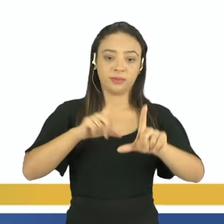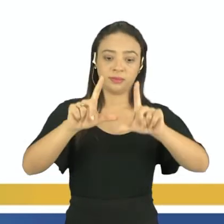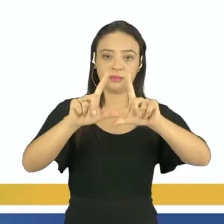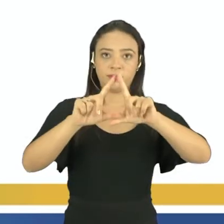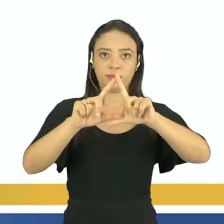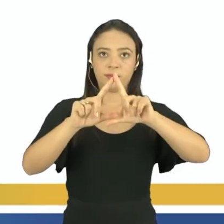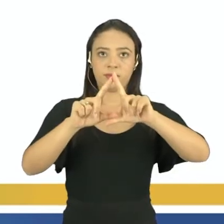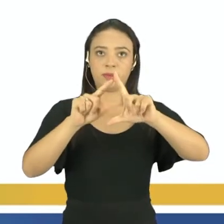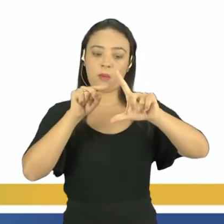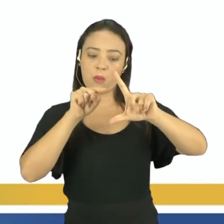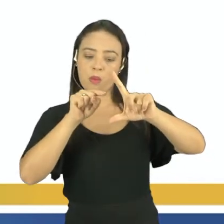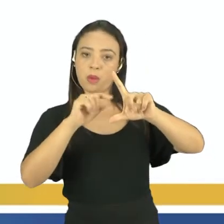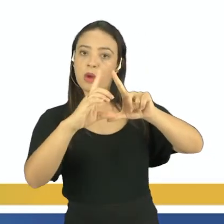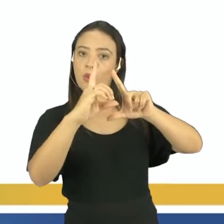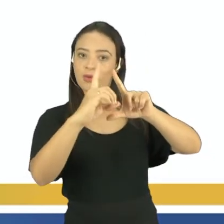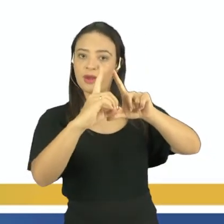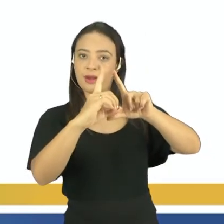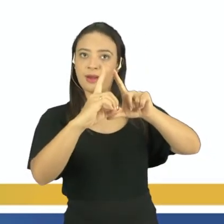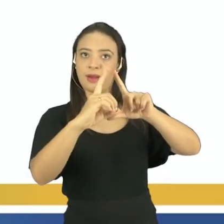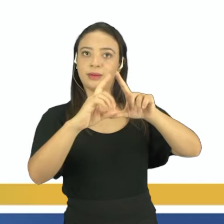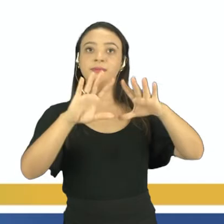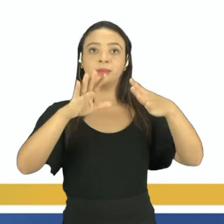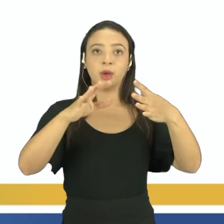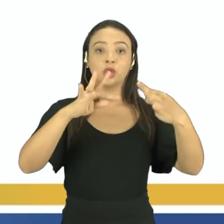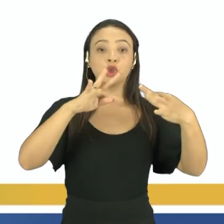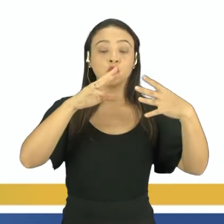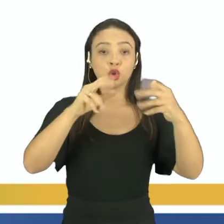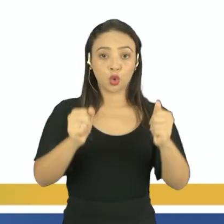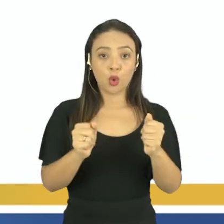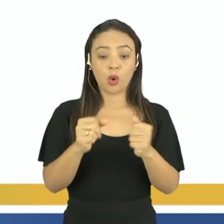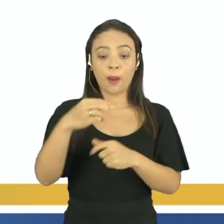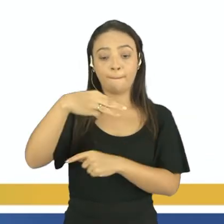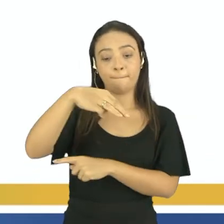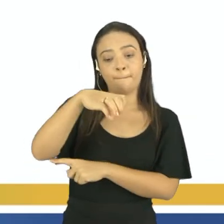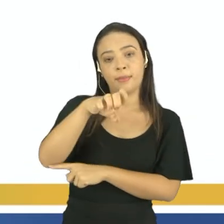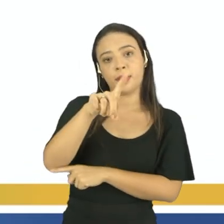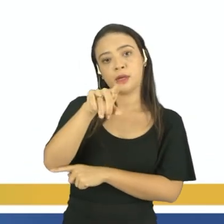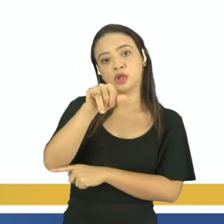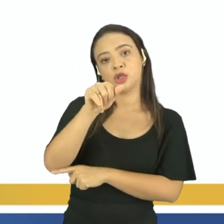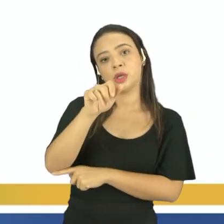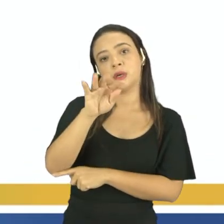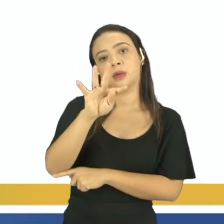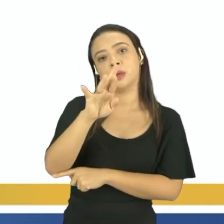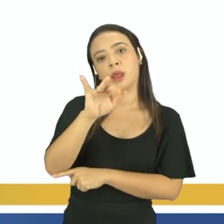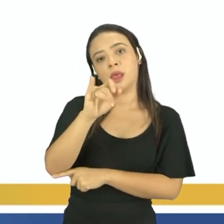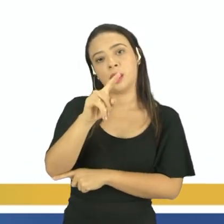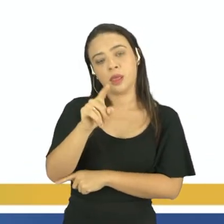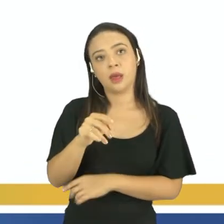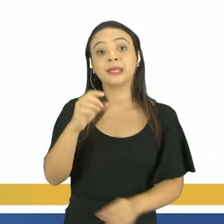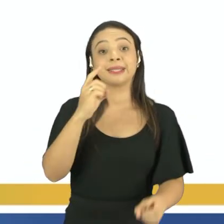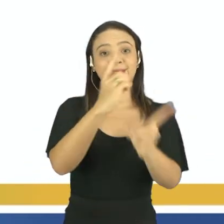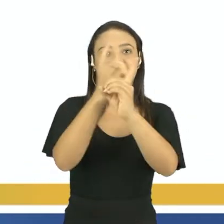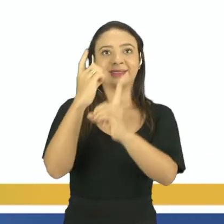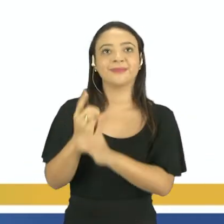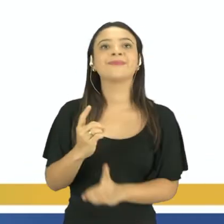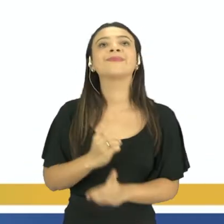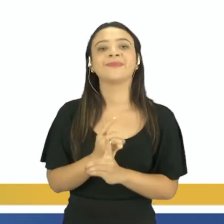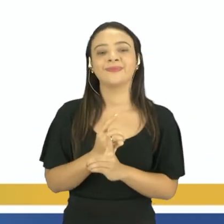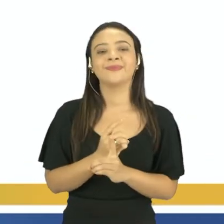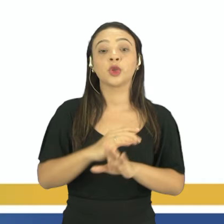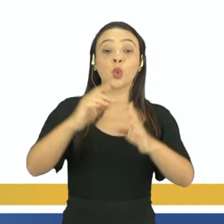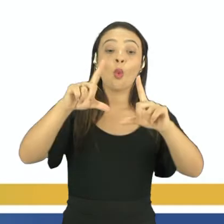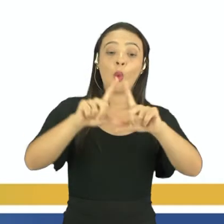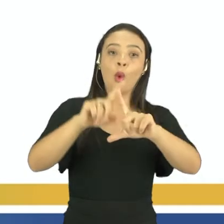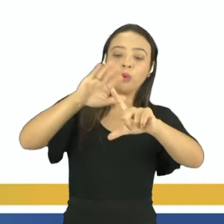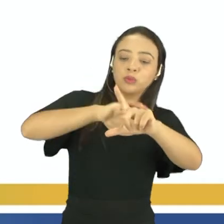onde as mediatrizes estão se encontrando, certo? Então, as mediatrizes dos lados do triângulo, elas se encontram